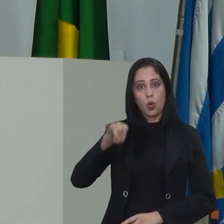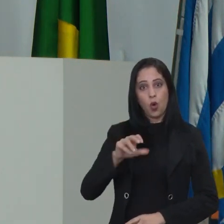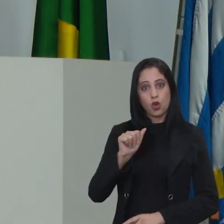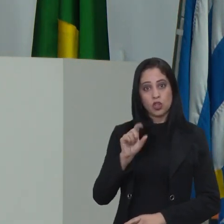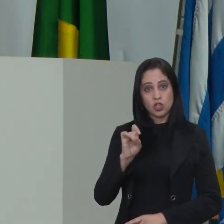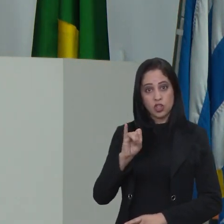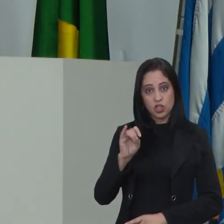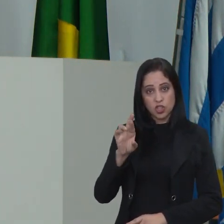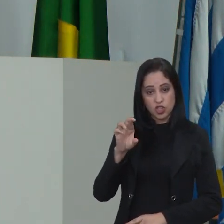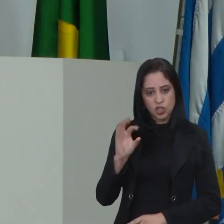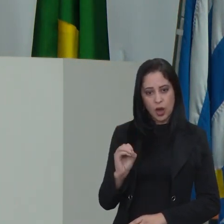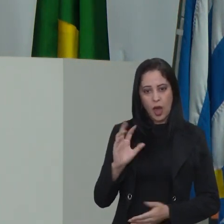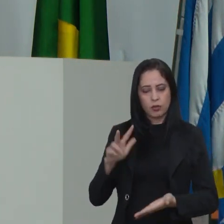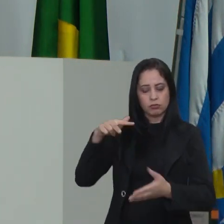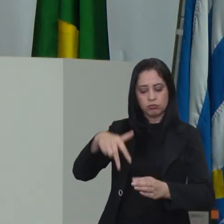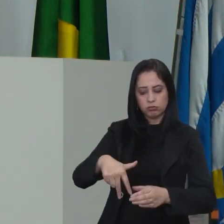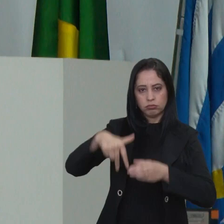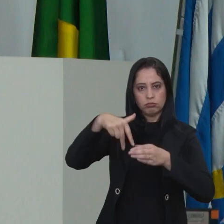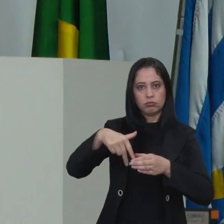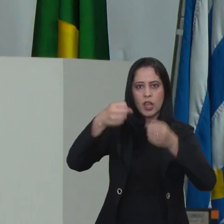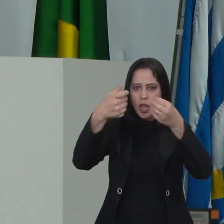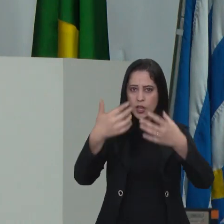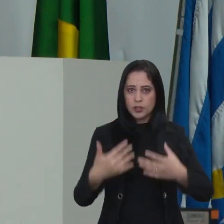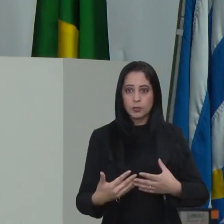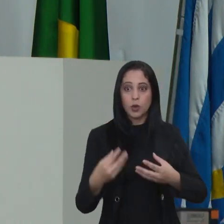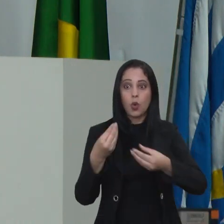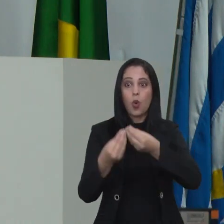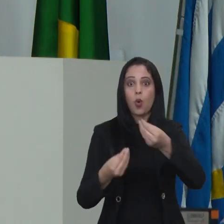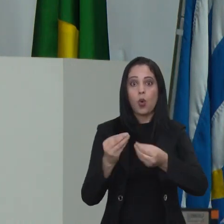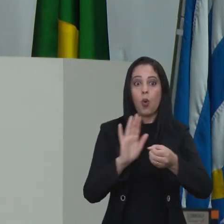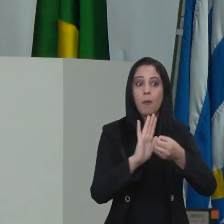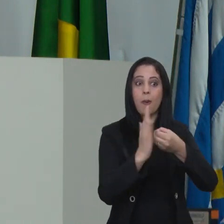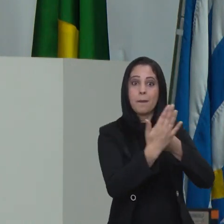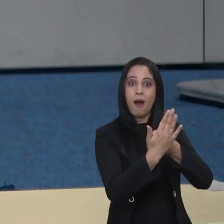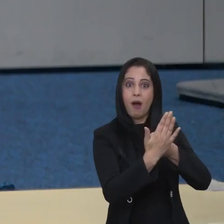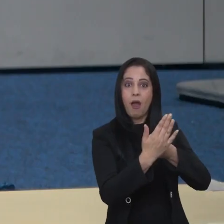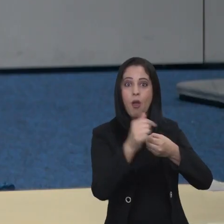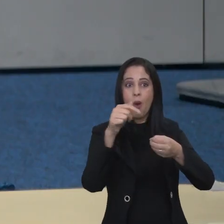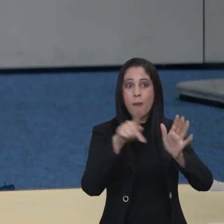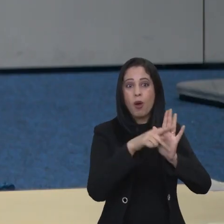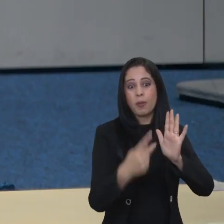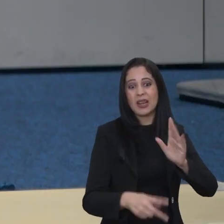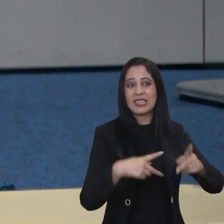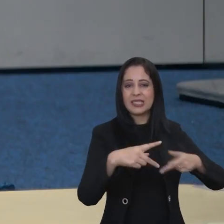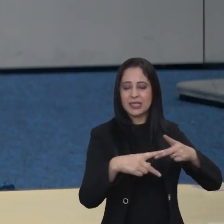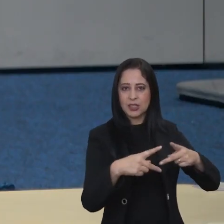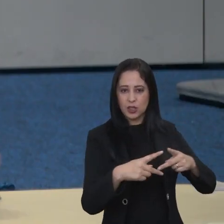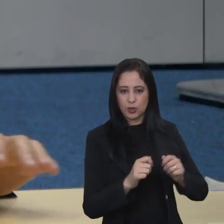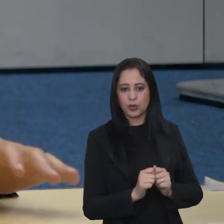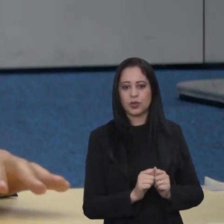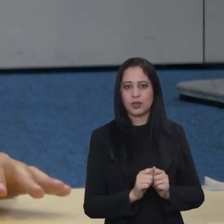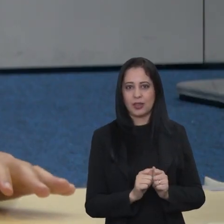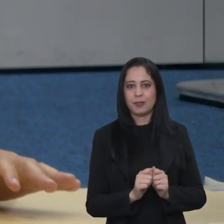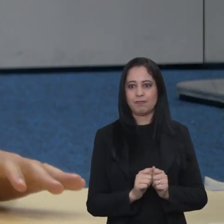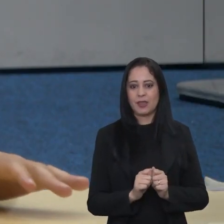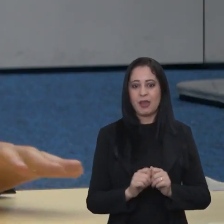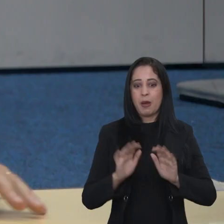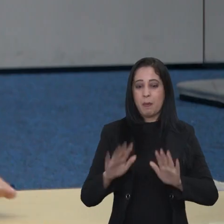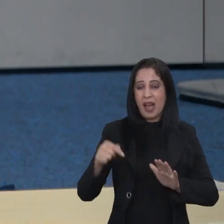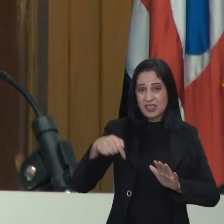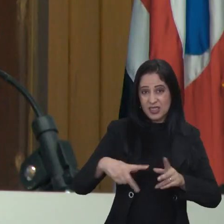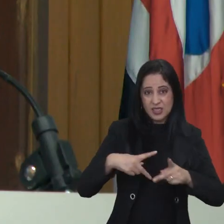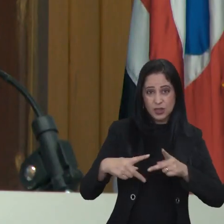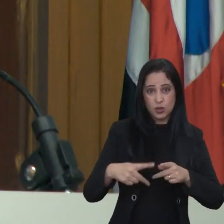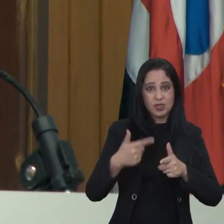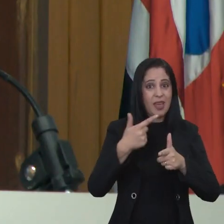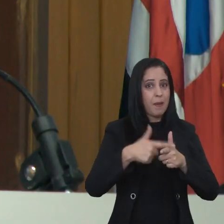convidado pela comissão para explicar sobre a atual situação fundiária de São José. Para ele, este não é um problema exclusivo do